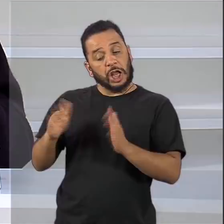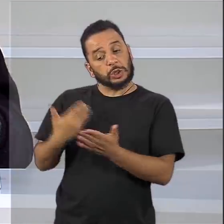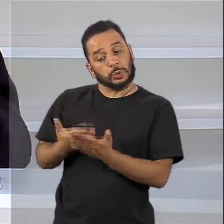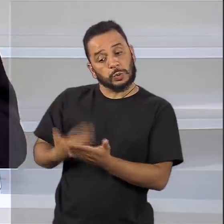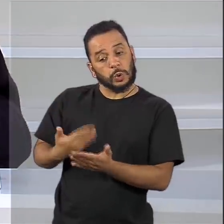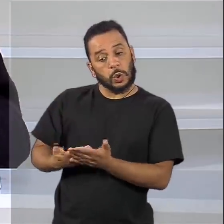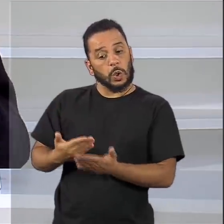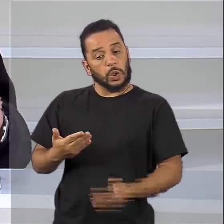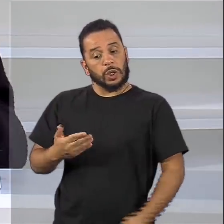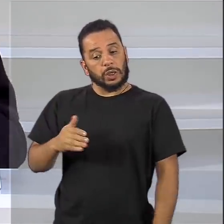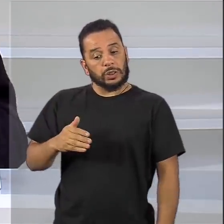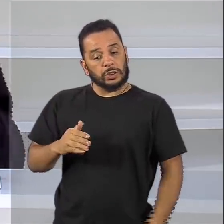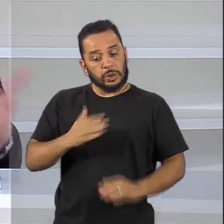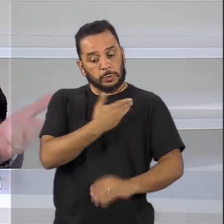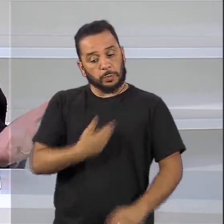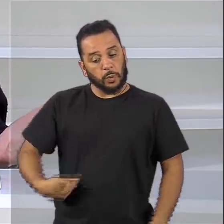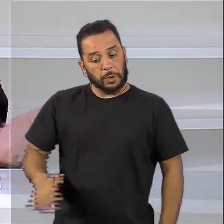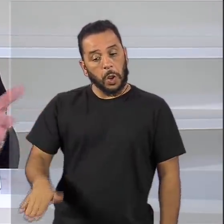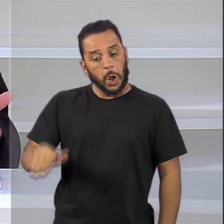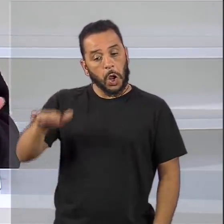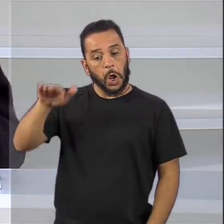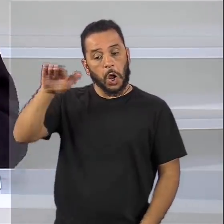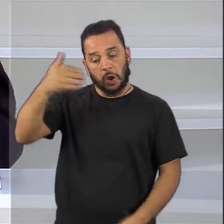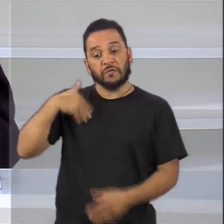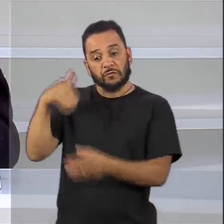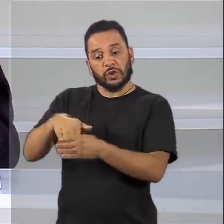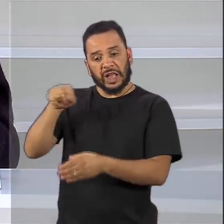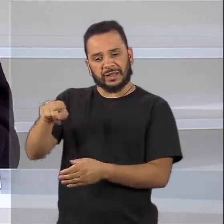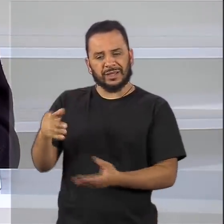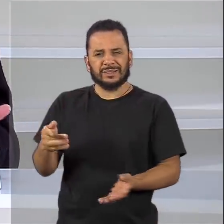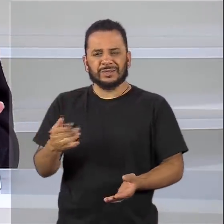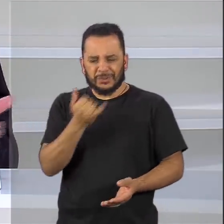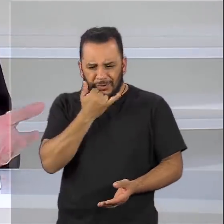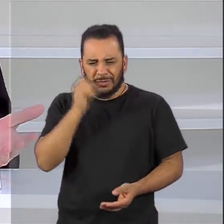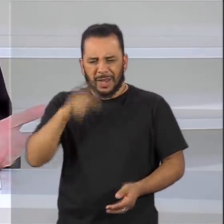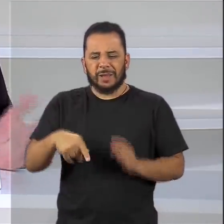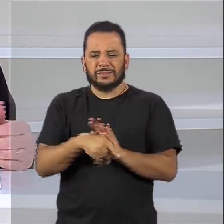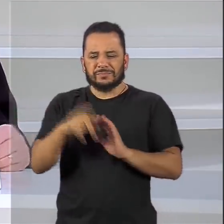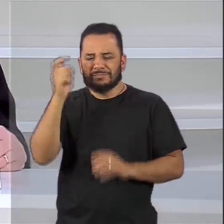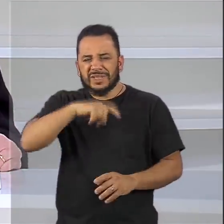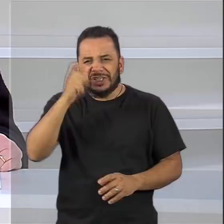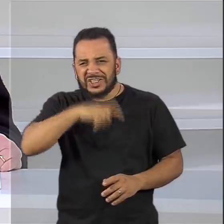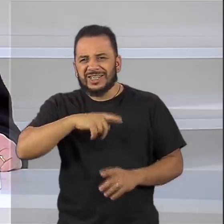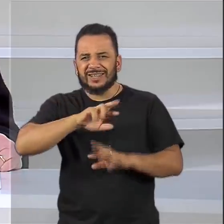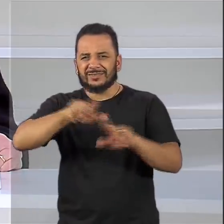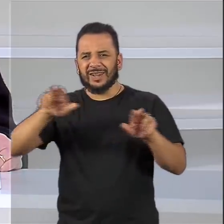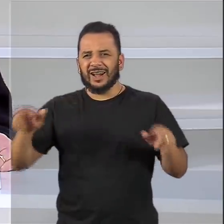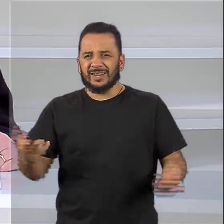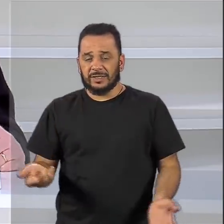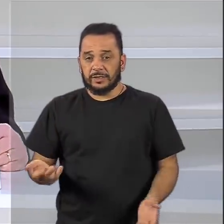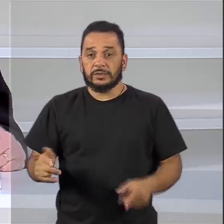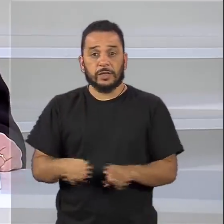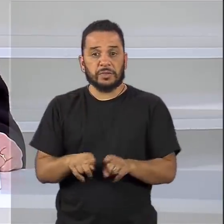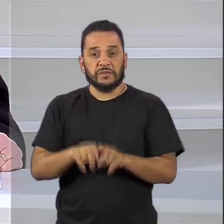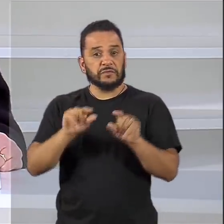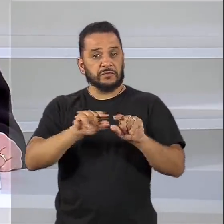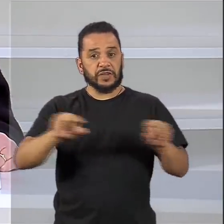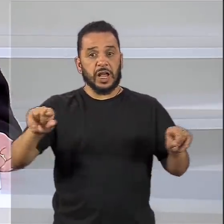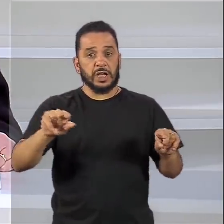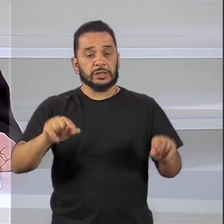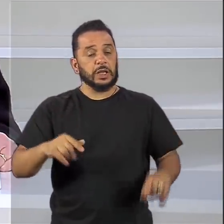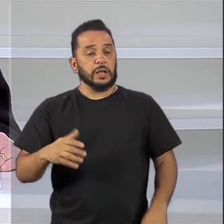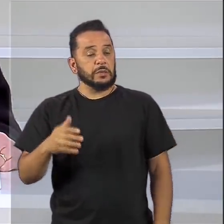menor diferença. Ninguém vai se preocupar com isso. No entanto, ele mente, essas mentiras bobas. Fora aquelas frases, né? Minha mulher serve para